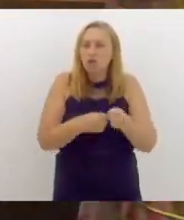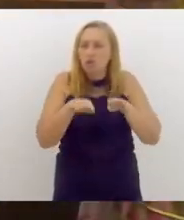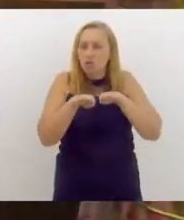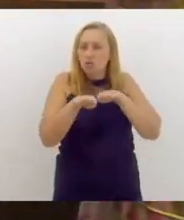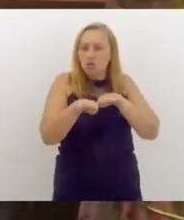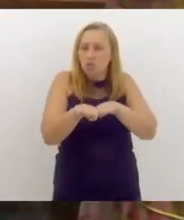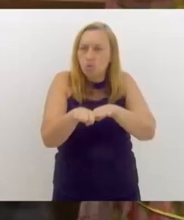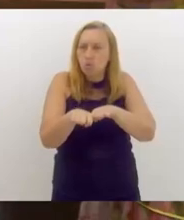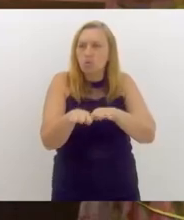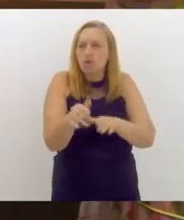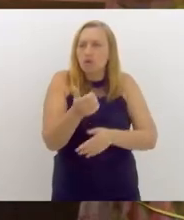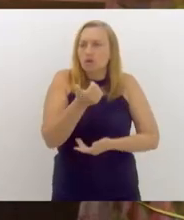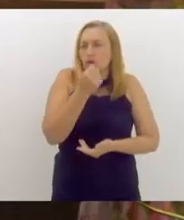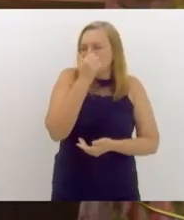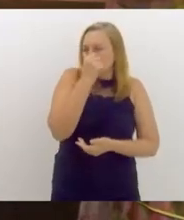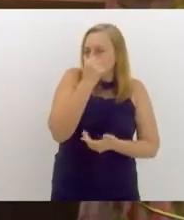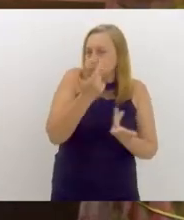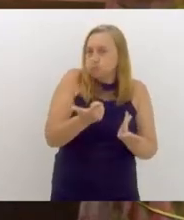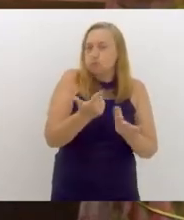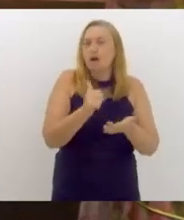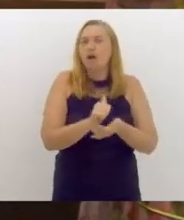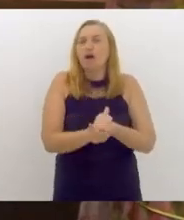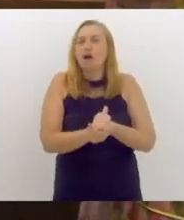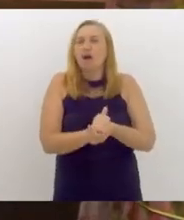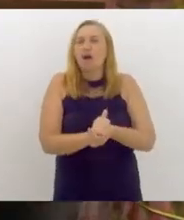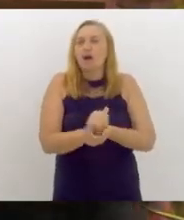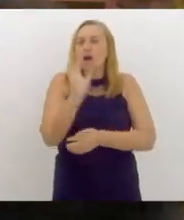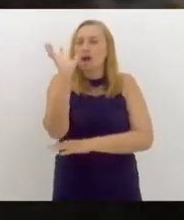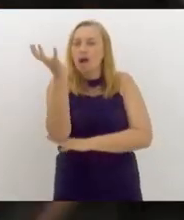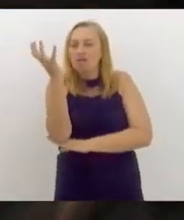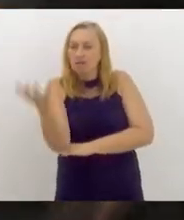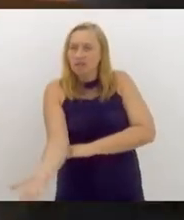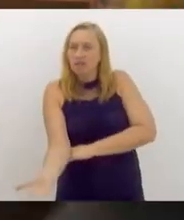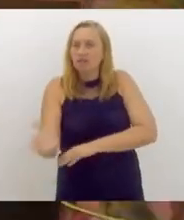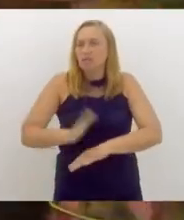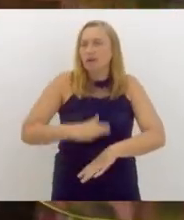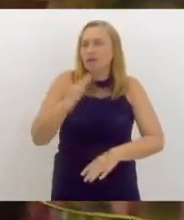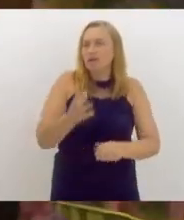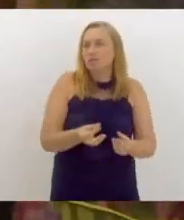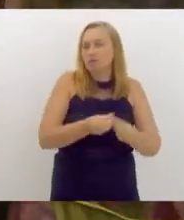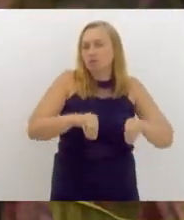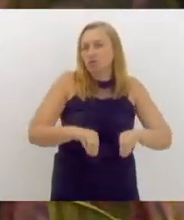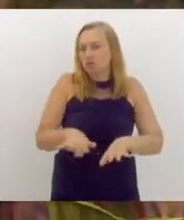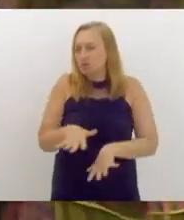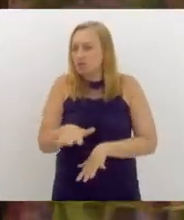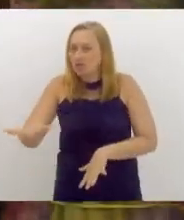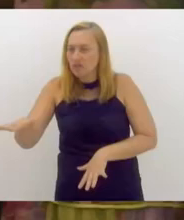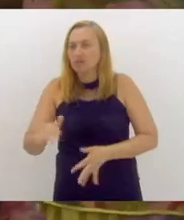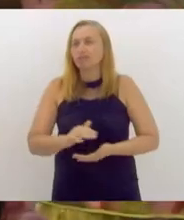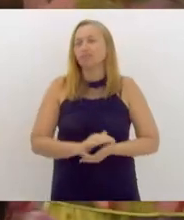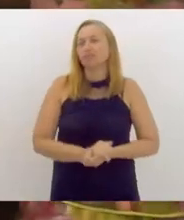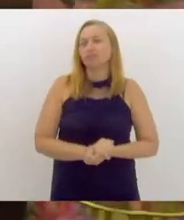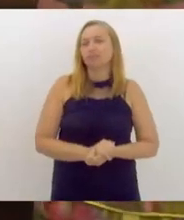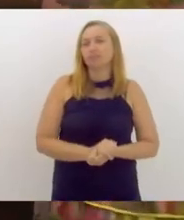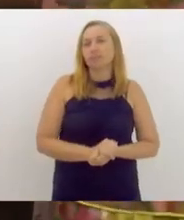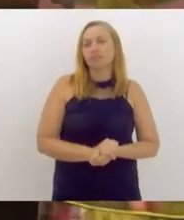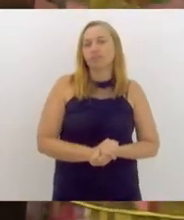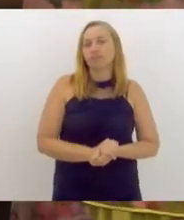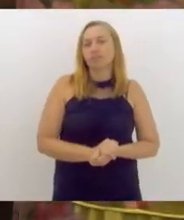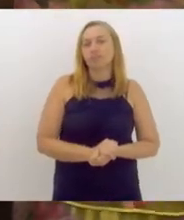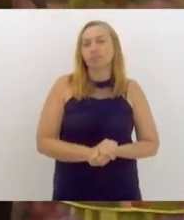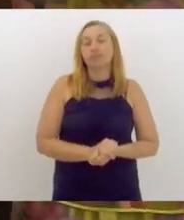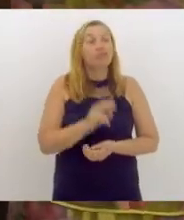interditadas, árvores que caíram, mas sabemos também que as mais prejudicadas são as favelas e as periferias. Como